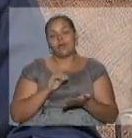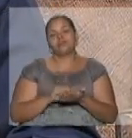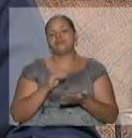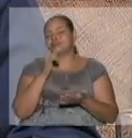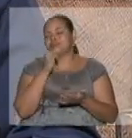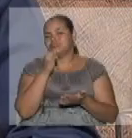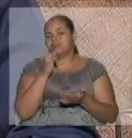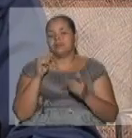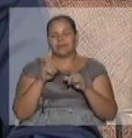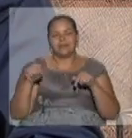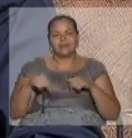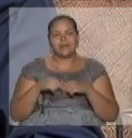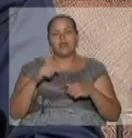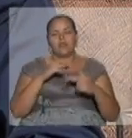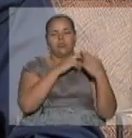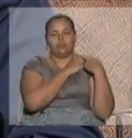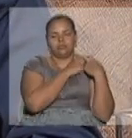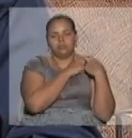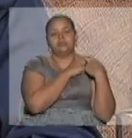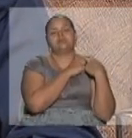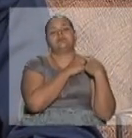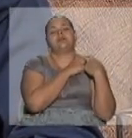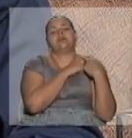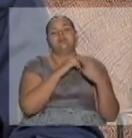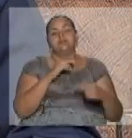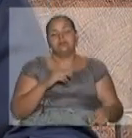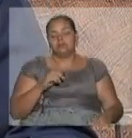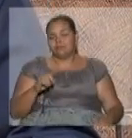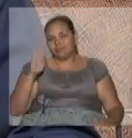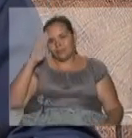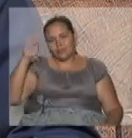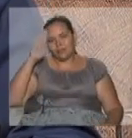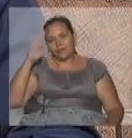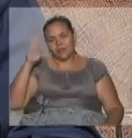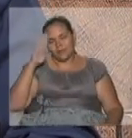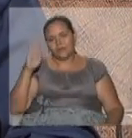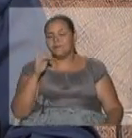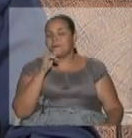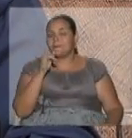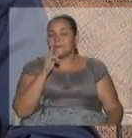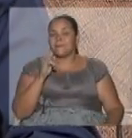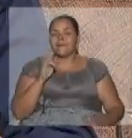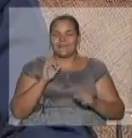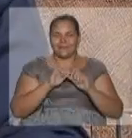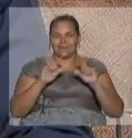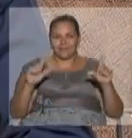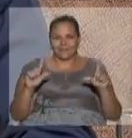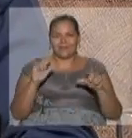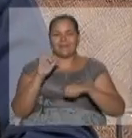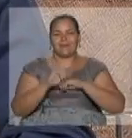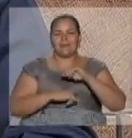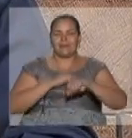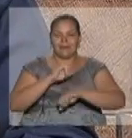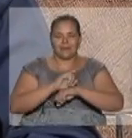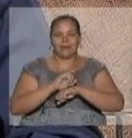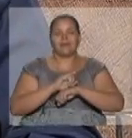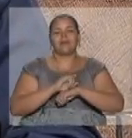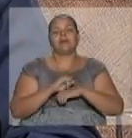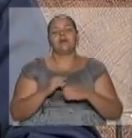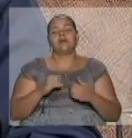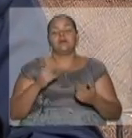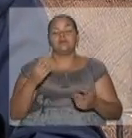falta responsabilidade, principalmente da grande mídia. Porque você sabe que na internet você tem alcance e tudo. Agora, se